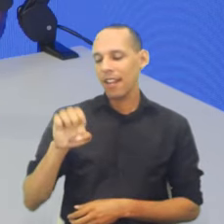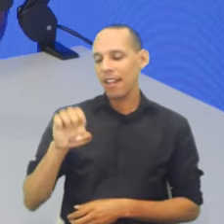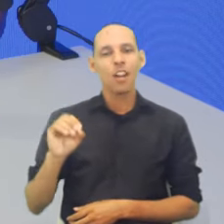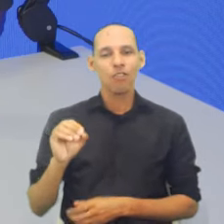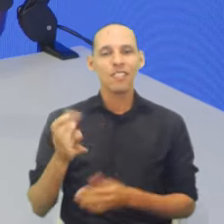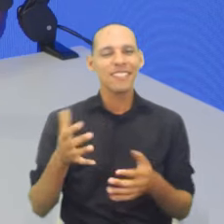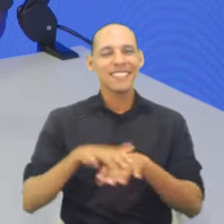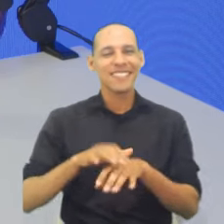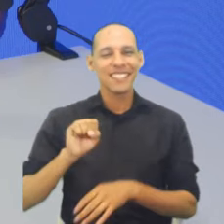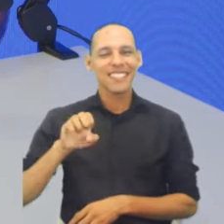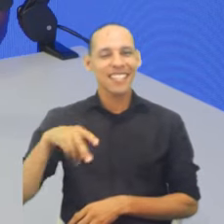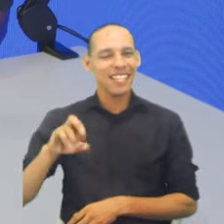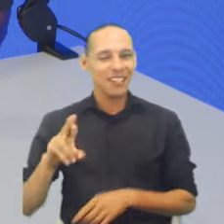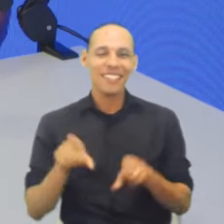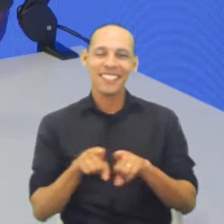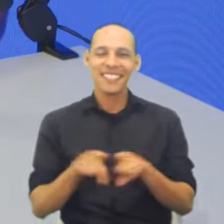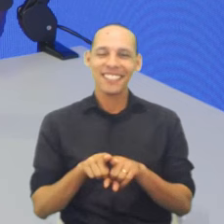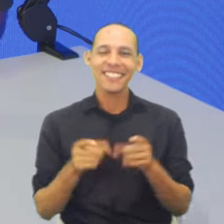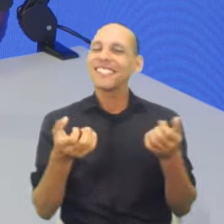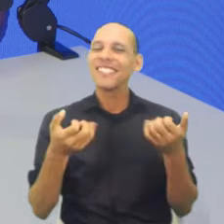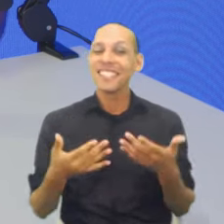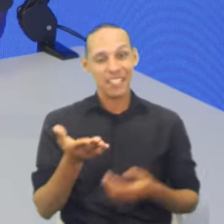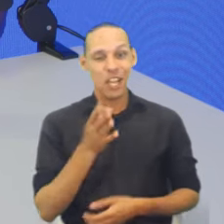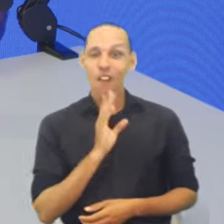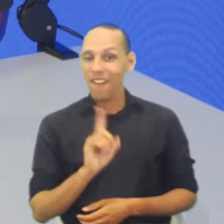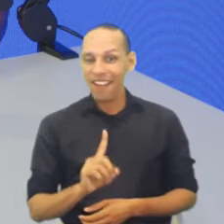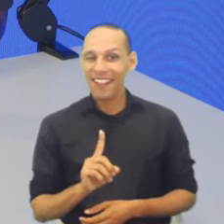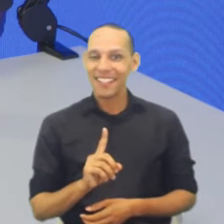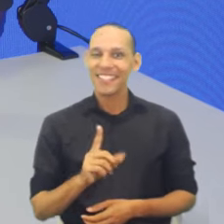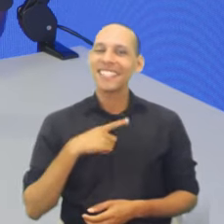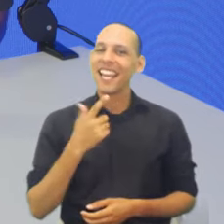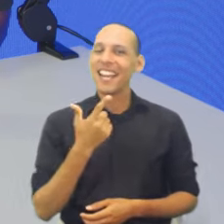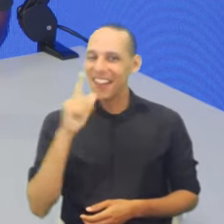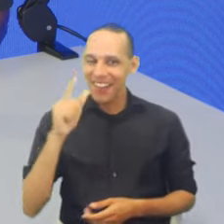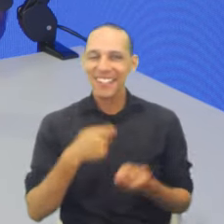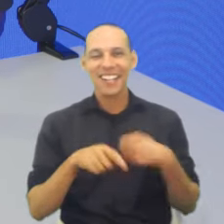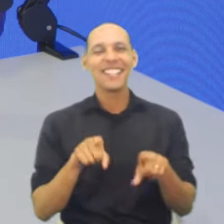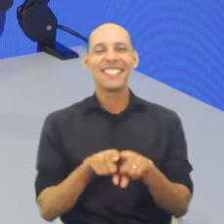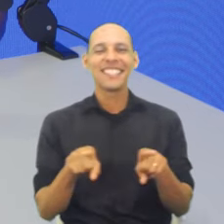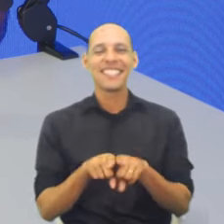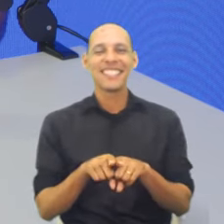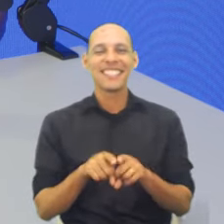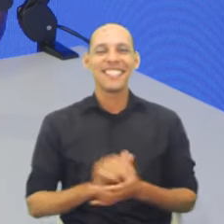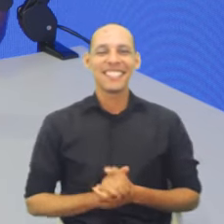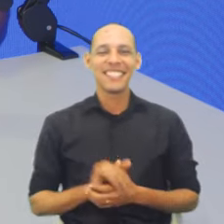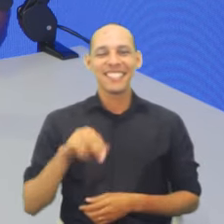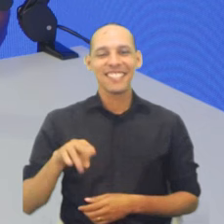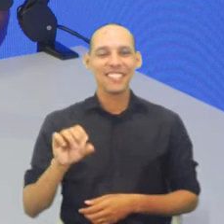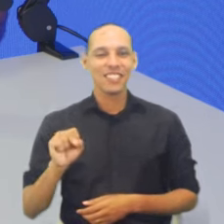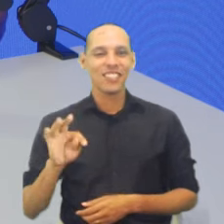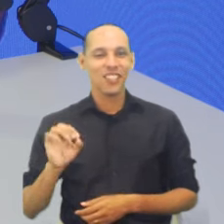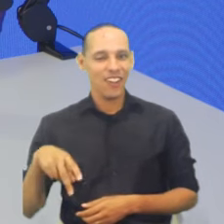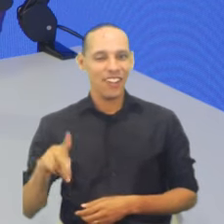talento Senior para quem não conhece sim para quem não conhece também temos mais outros dois negócios o em stock o em Hub vou explicar como é que